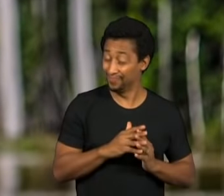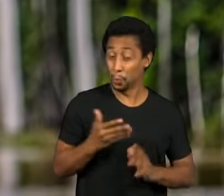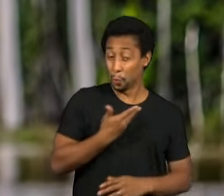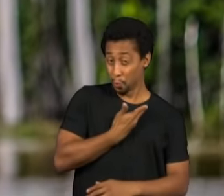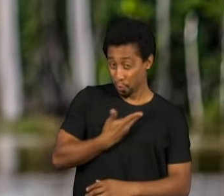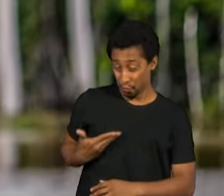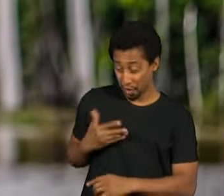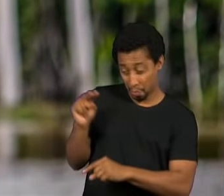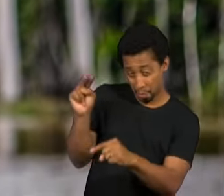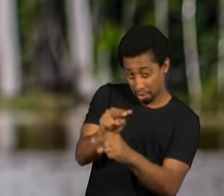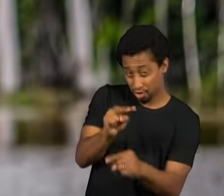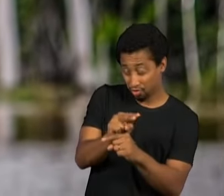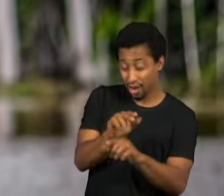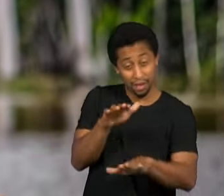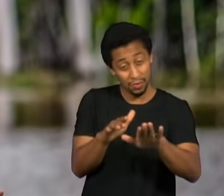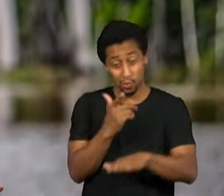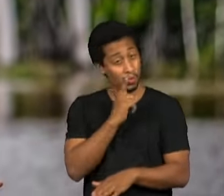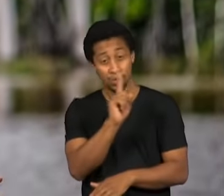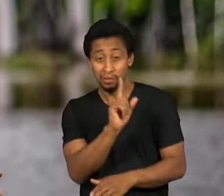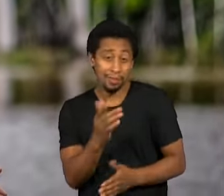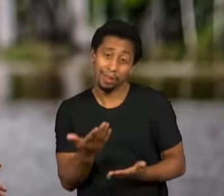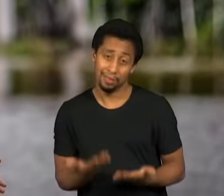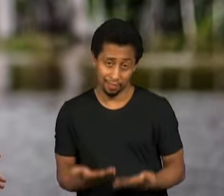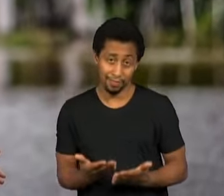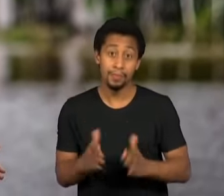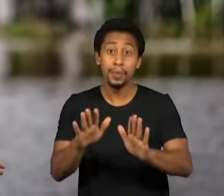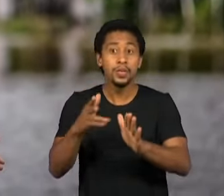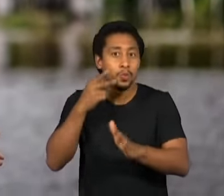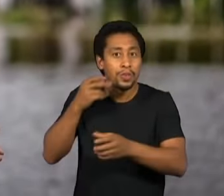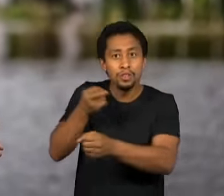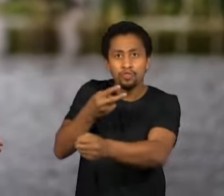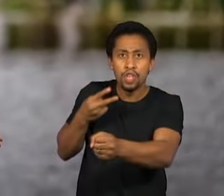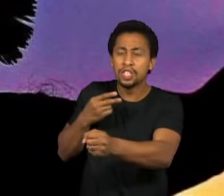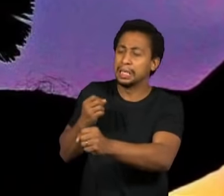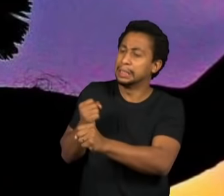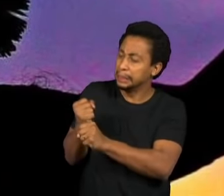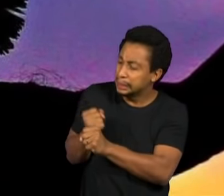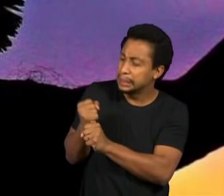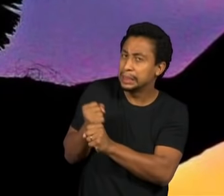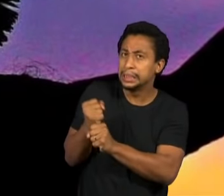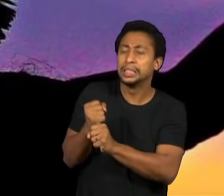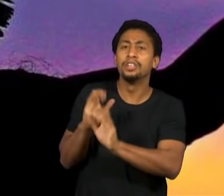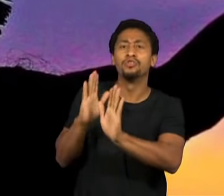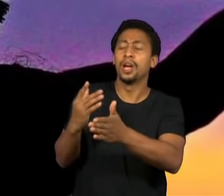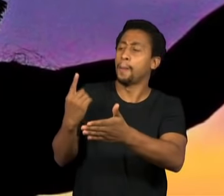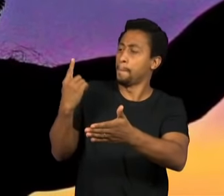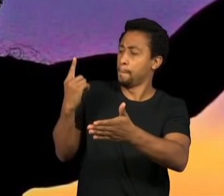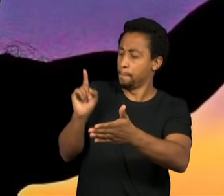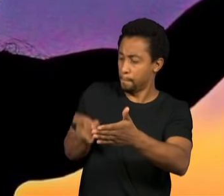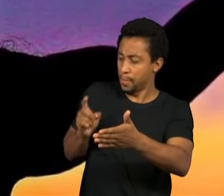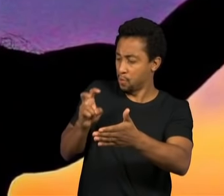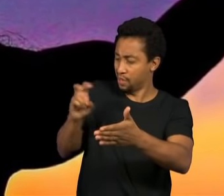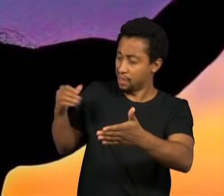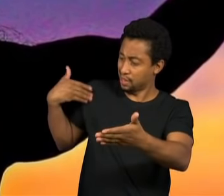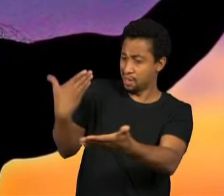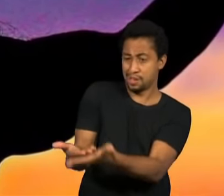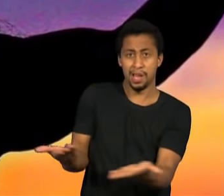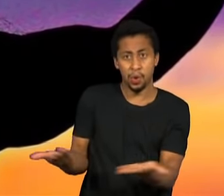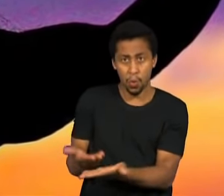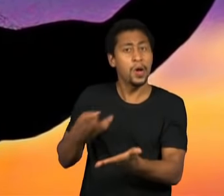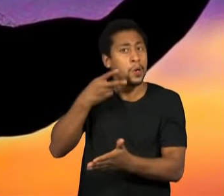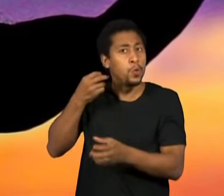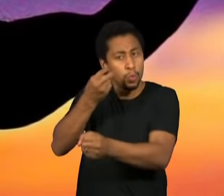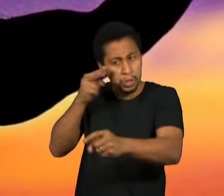dos indígenas, realmente, eles estão fazendo desde 1500, quando o Cabral chegou no Brasil. Eles são sobreviventes. Mas qual é o papel